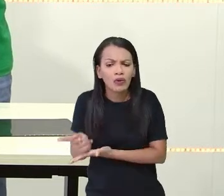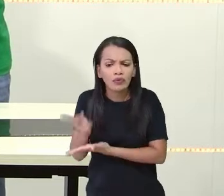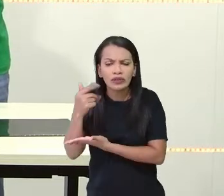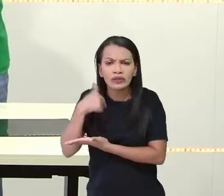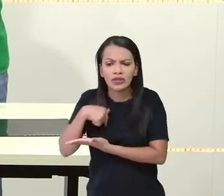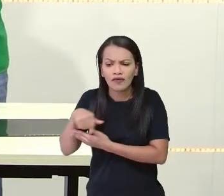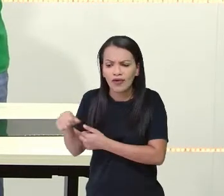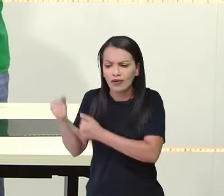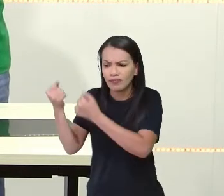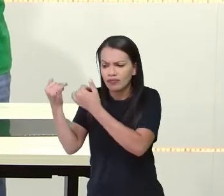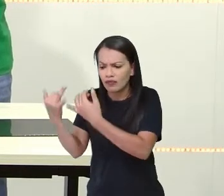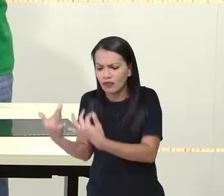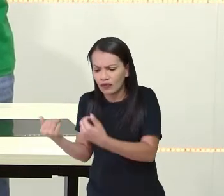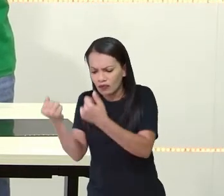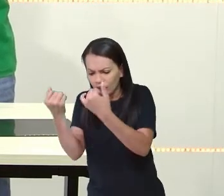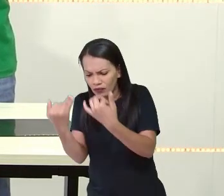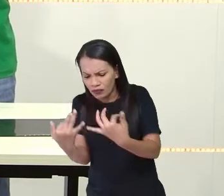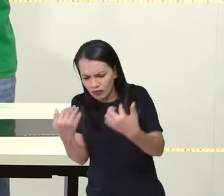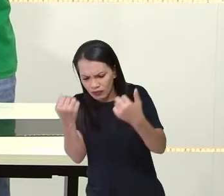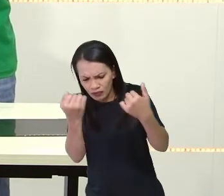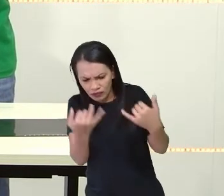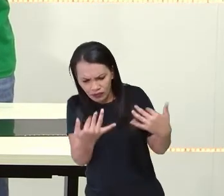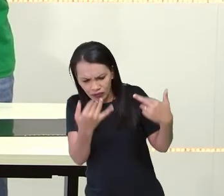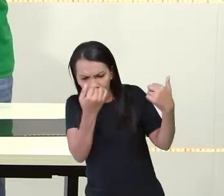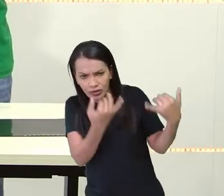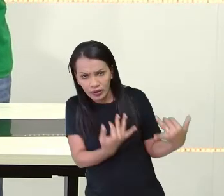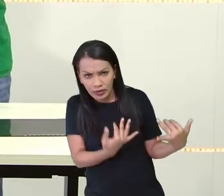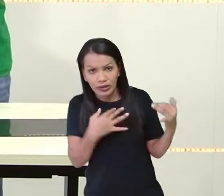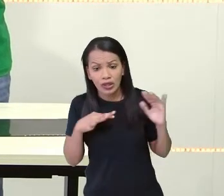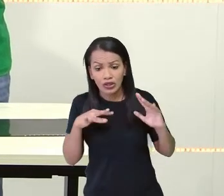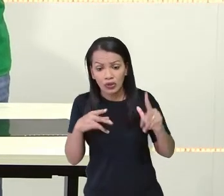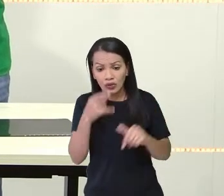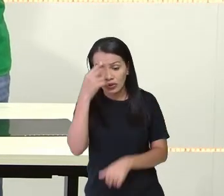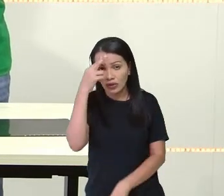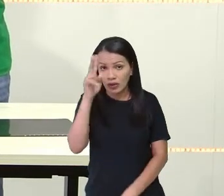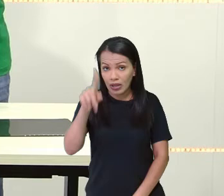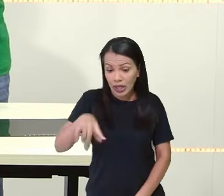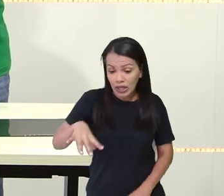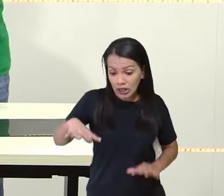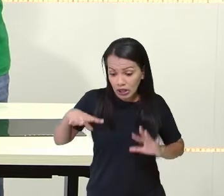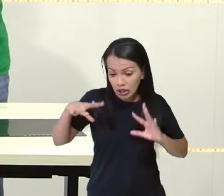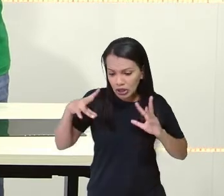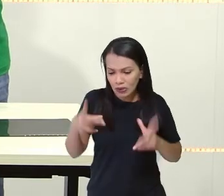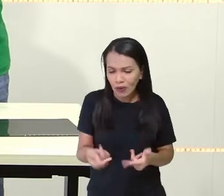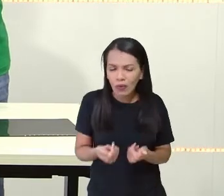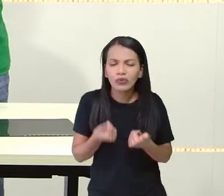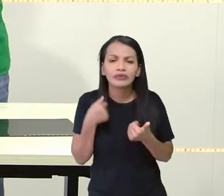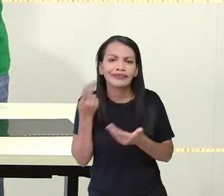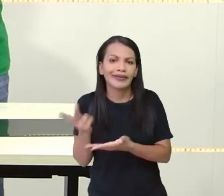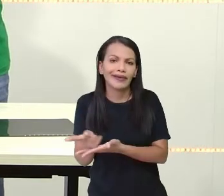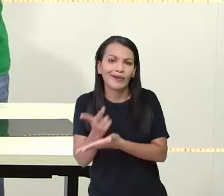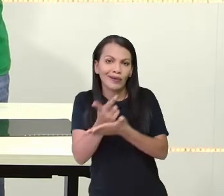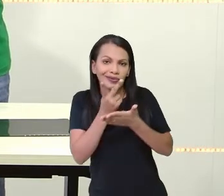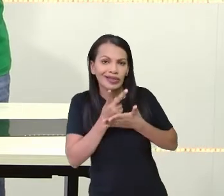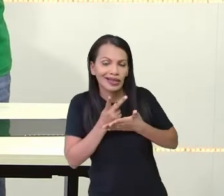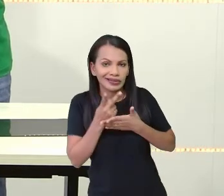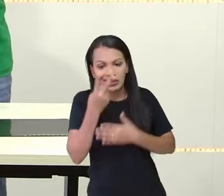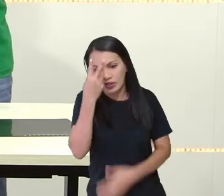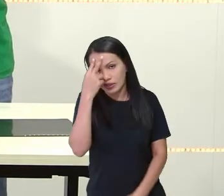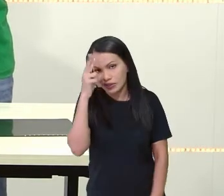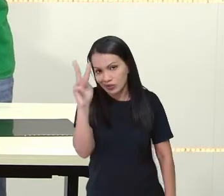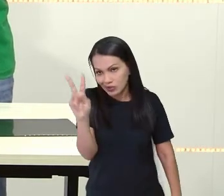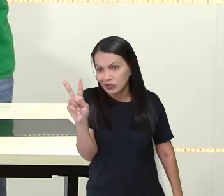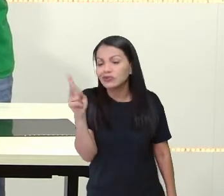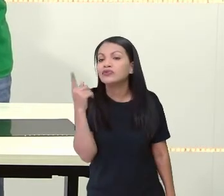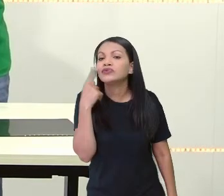a passo. O narrador vai trazendo passo a passo toda a história. Então, é tudo que acontece na história eu chamo